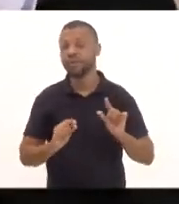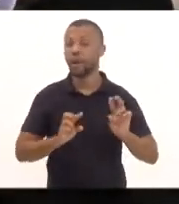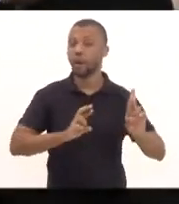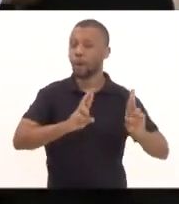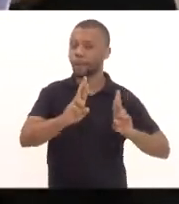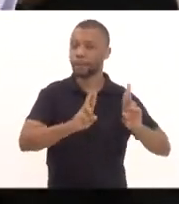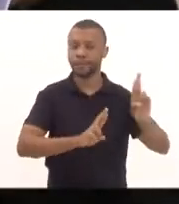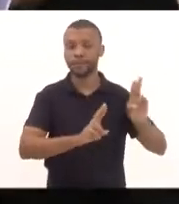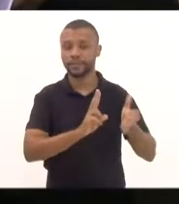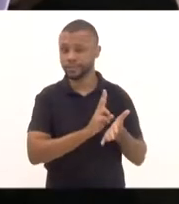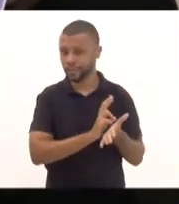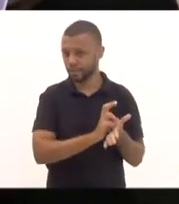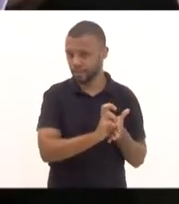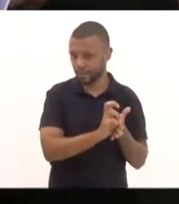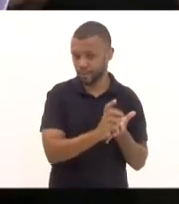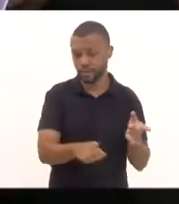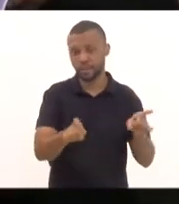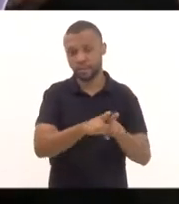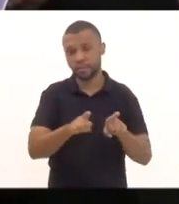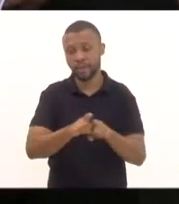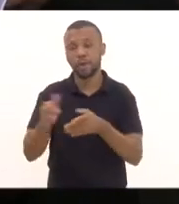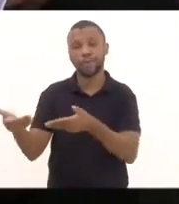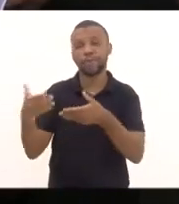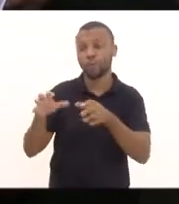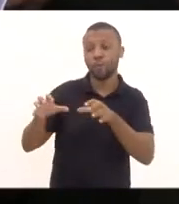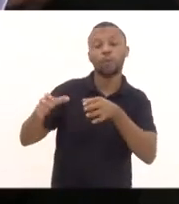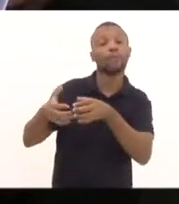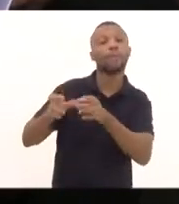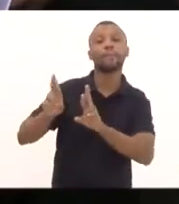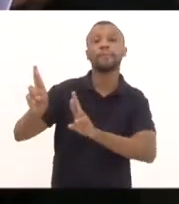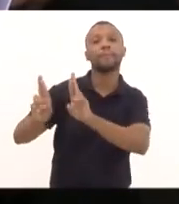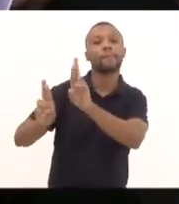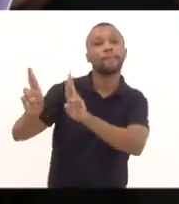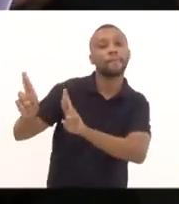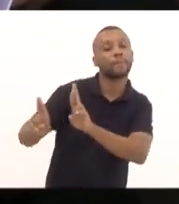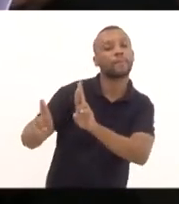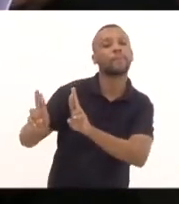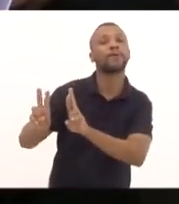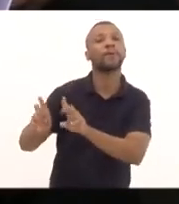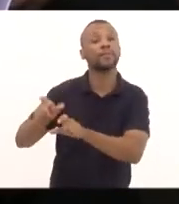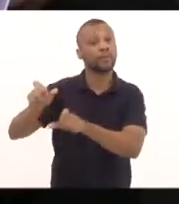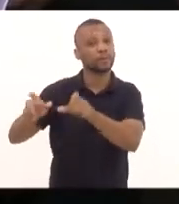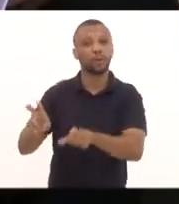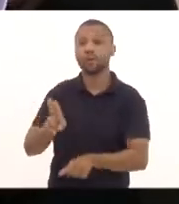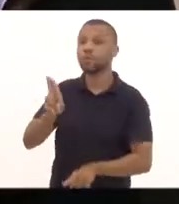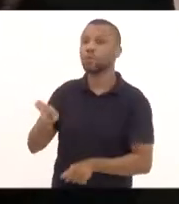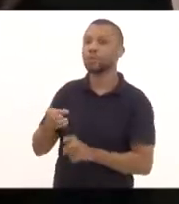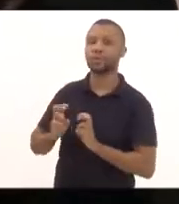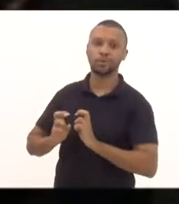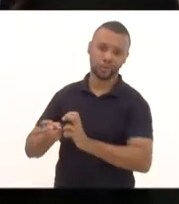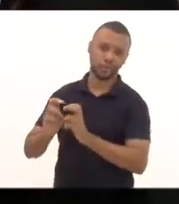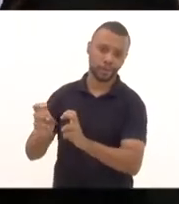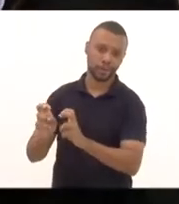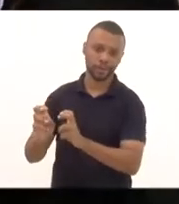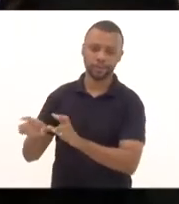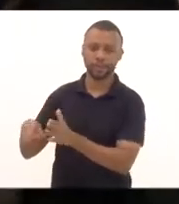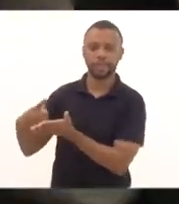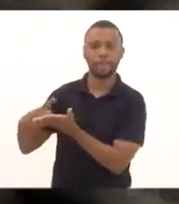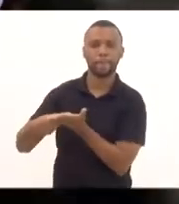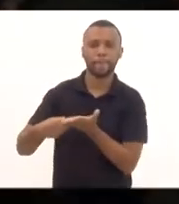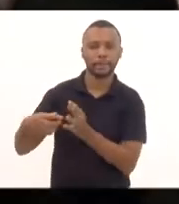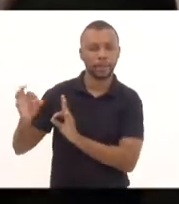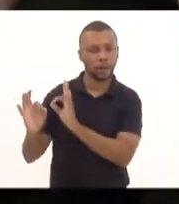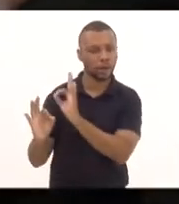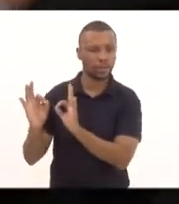a representação dos usuários de forma organizada e seria só e três contribuições